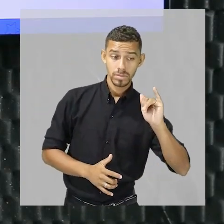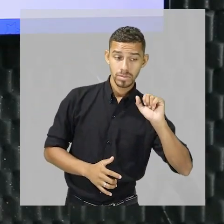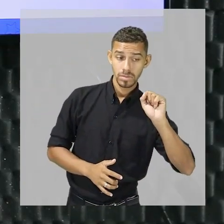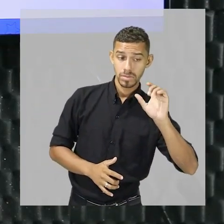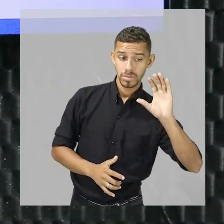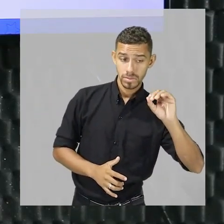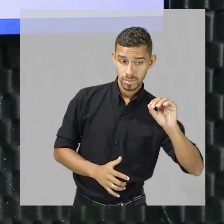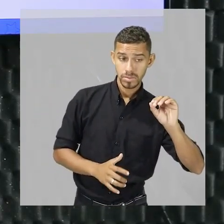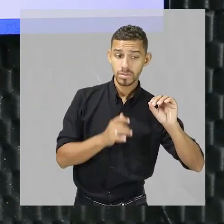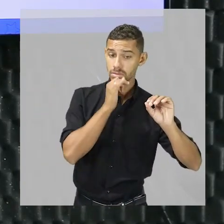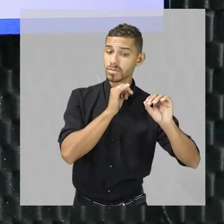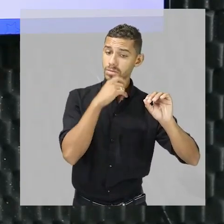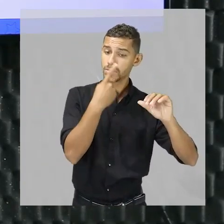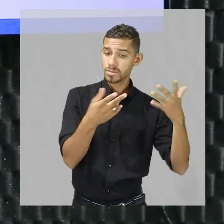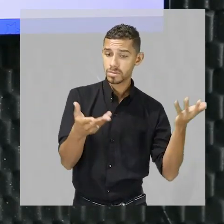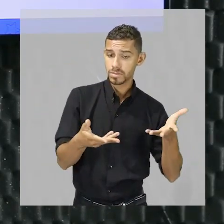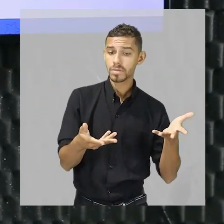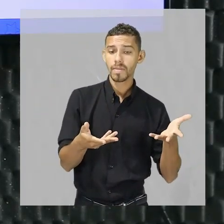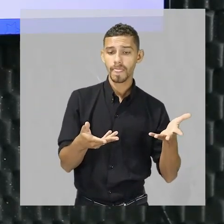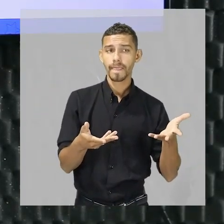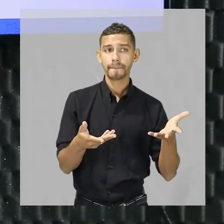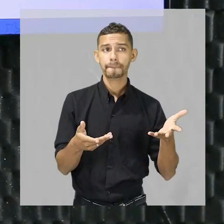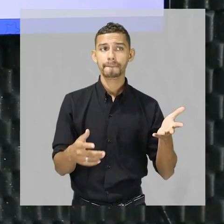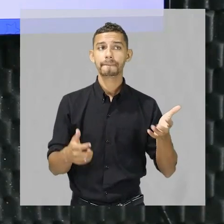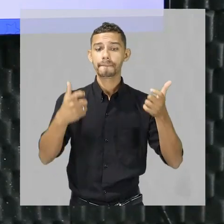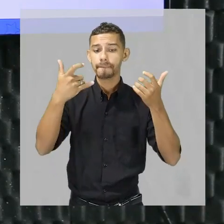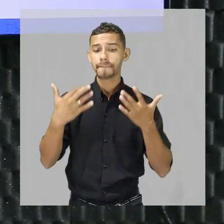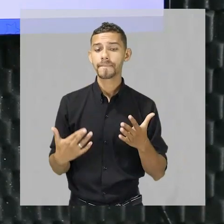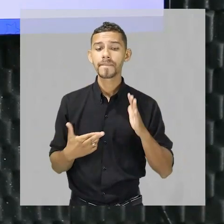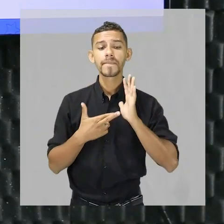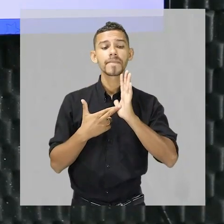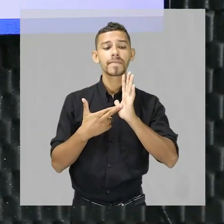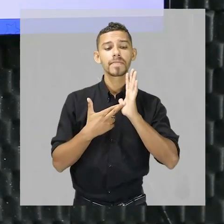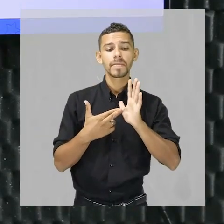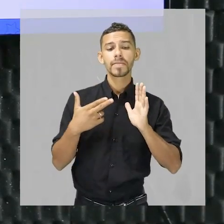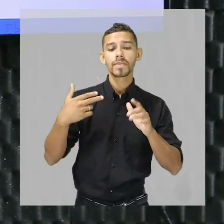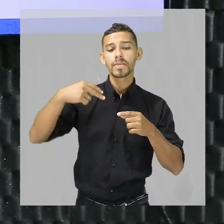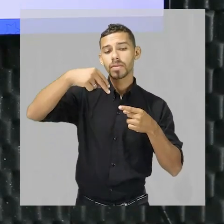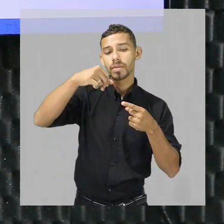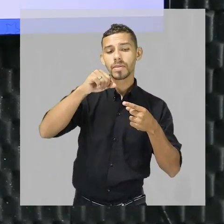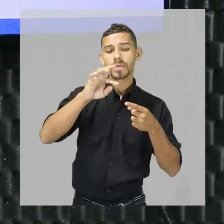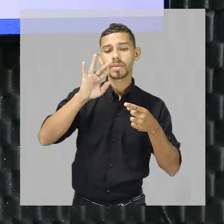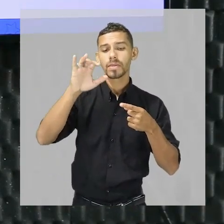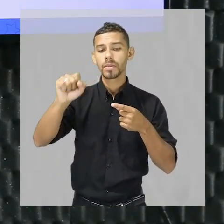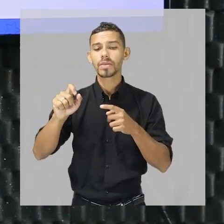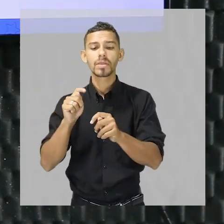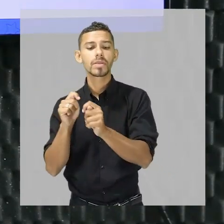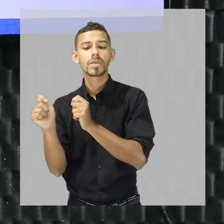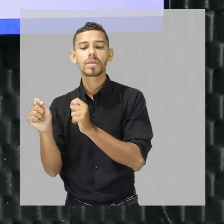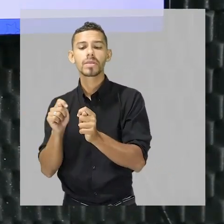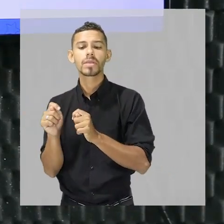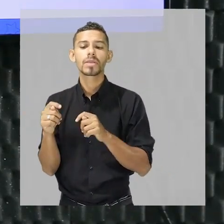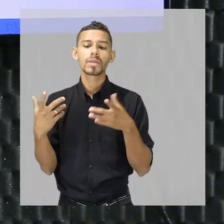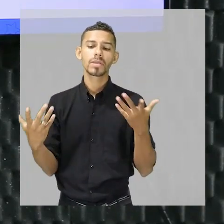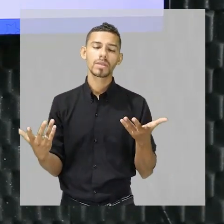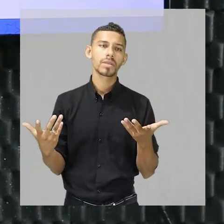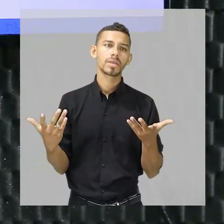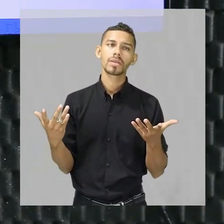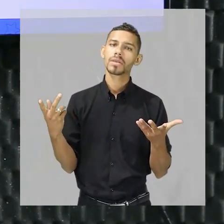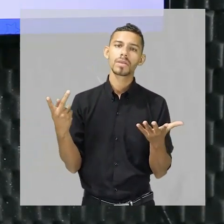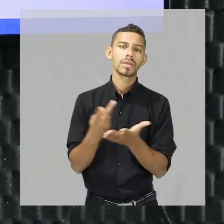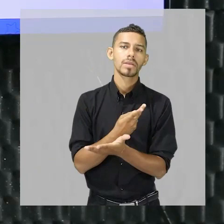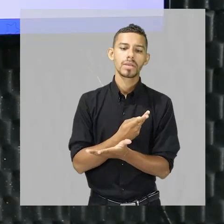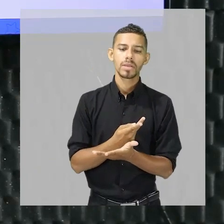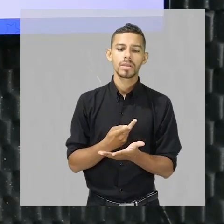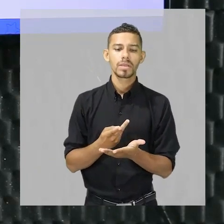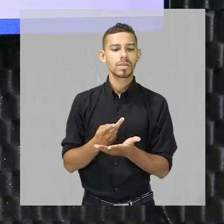passar informações físicas sobre o ambiente. Ali o texto ele diz, representa os espaços naturais e econômicos. Aí, galera,